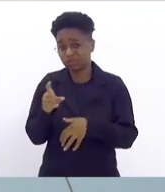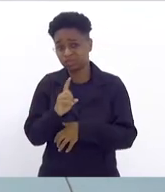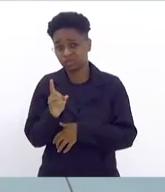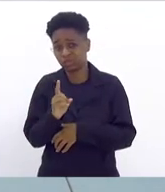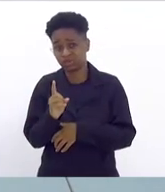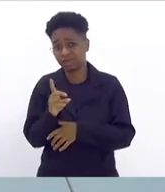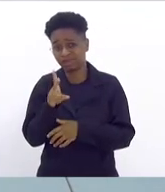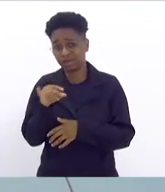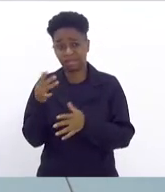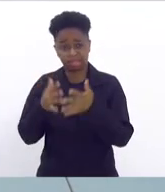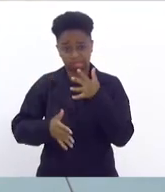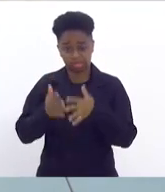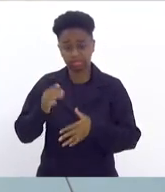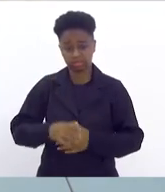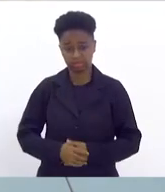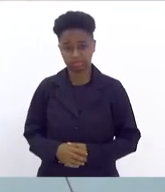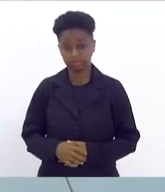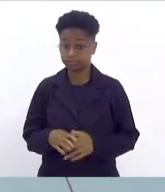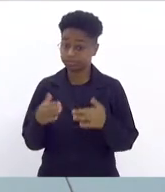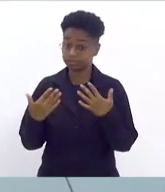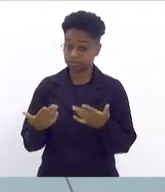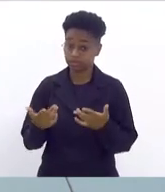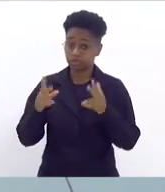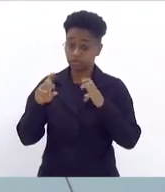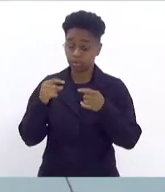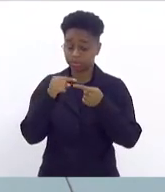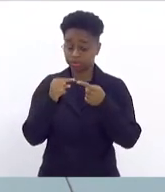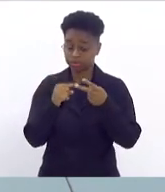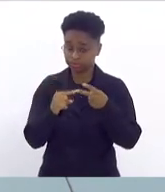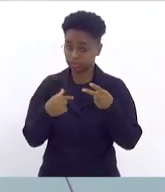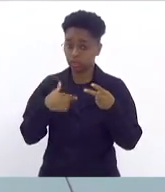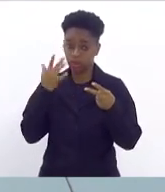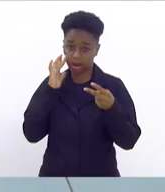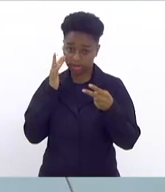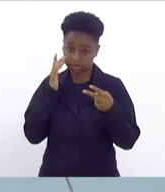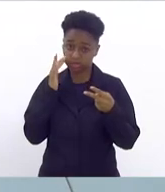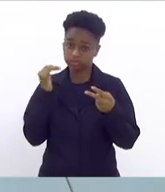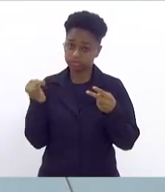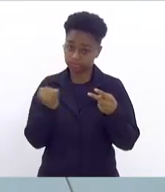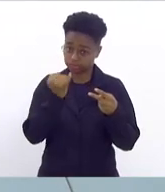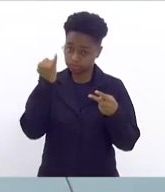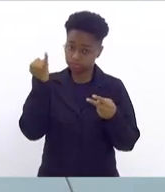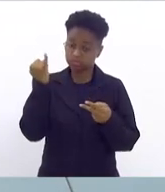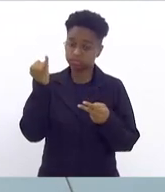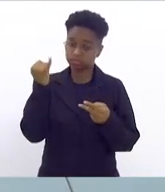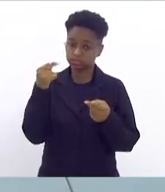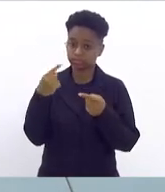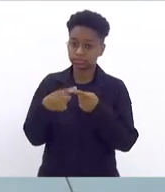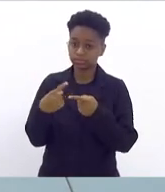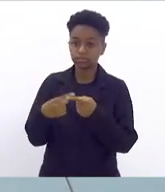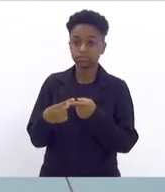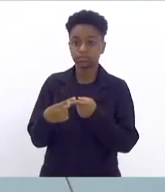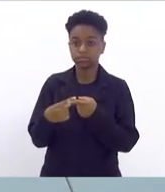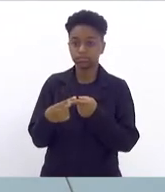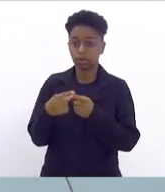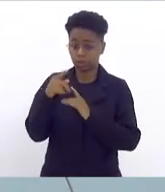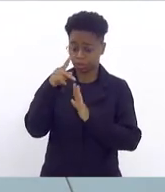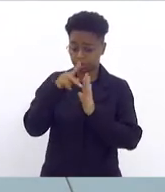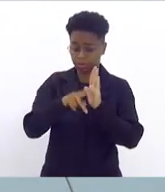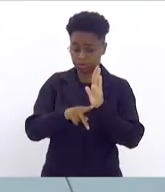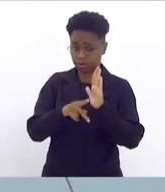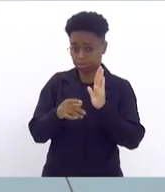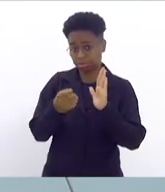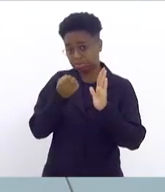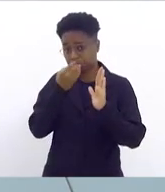dar um atropelo. Então, não. Sobre essas duas questões que eu acho que valia a pena, porque o sentido do projeto é